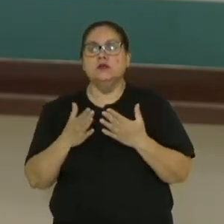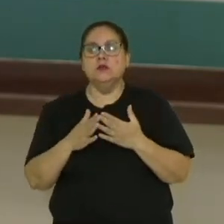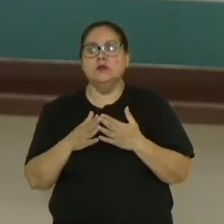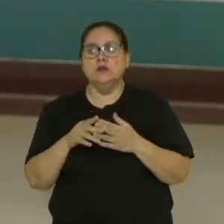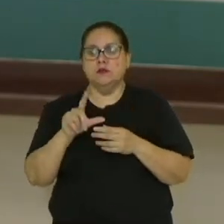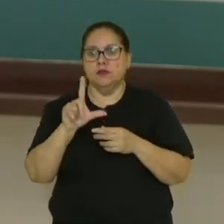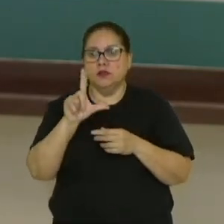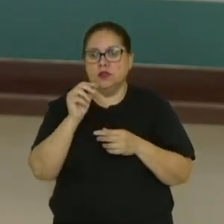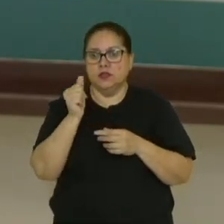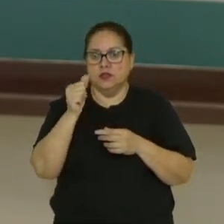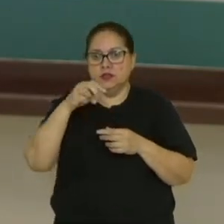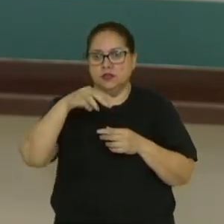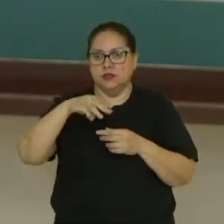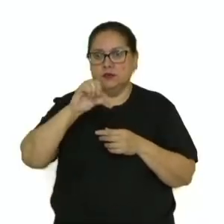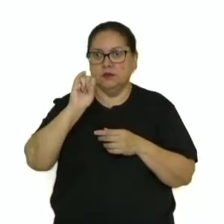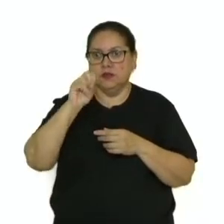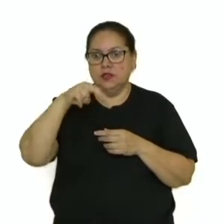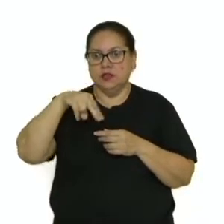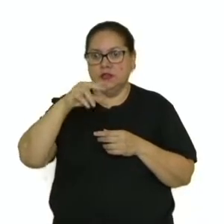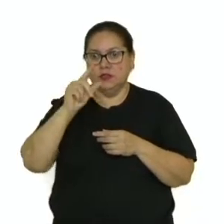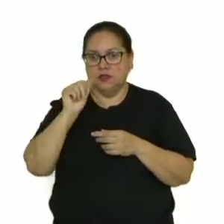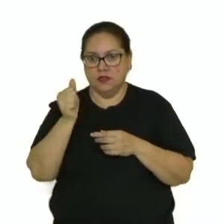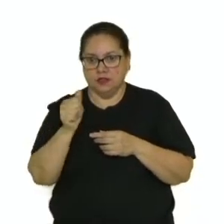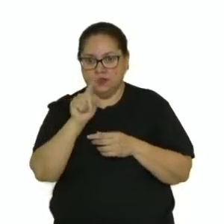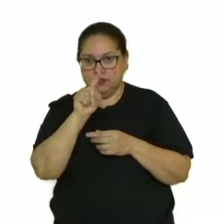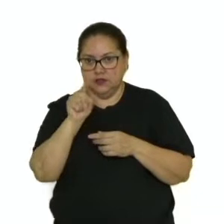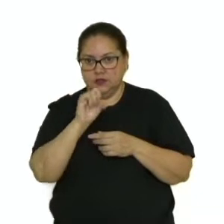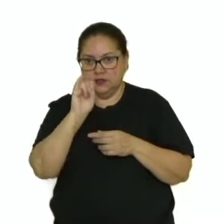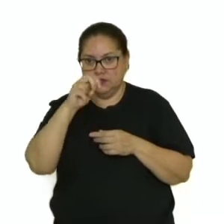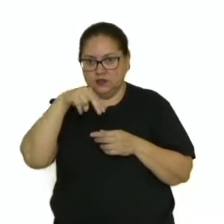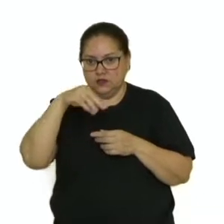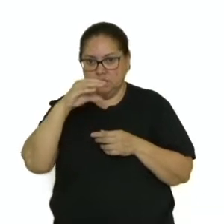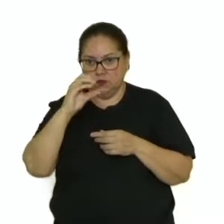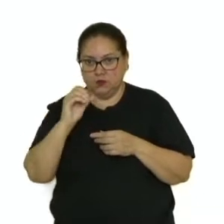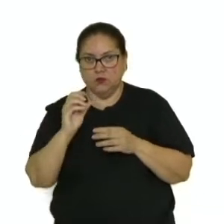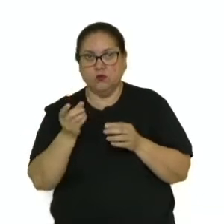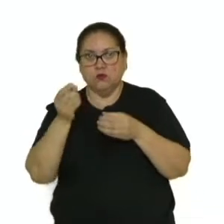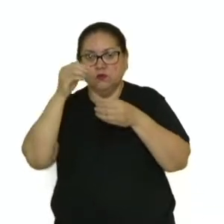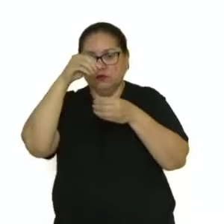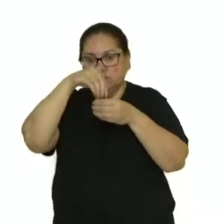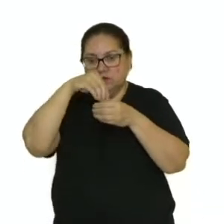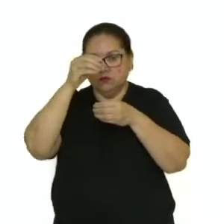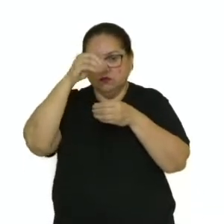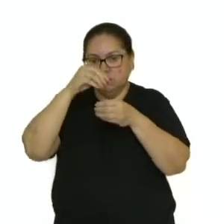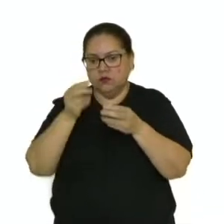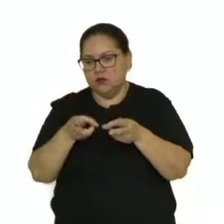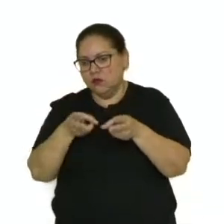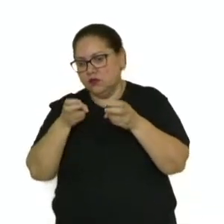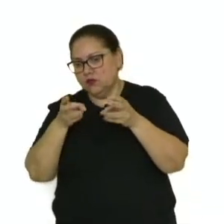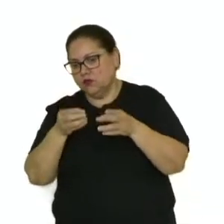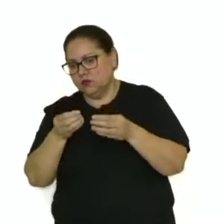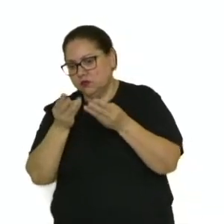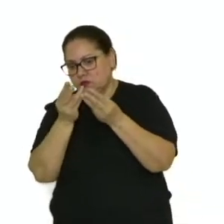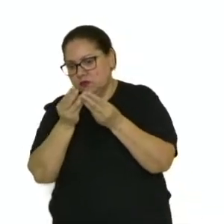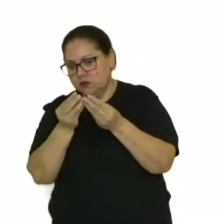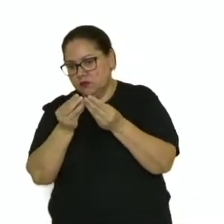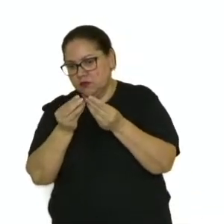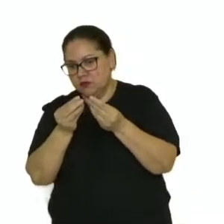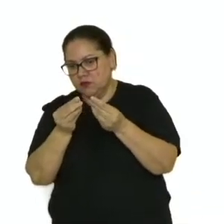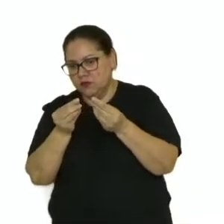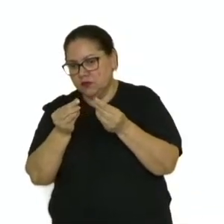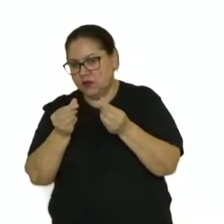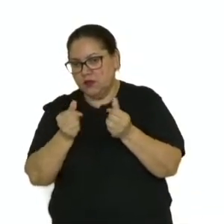Uma lâmina de zinco é colocada em uma solução aquosa de sulfato de cobre. Com o passar do tempo, note-se que a solução de sulfato de